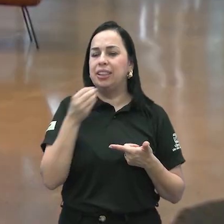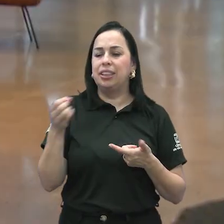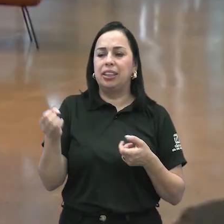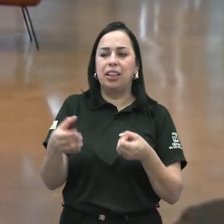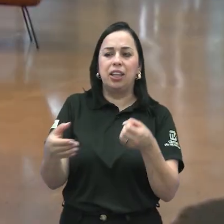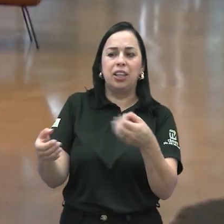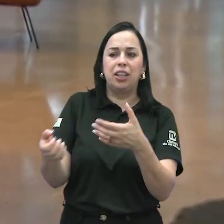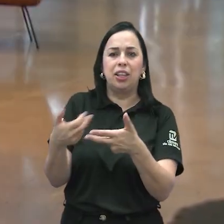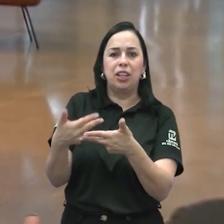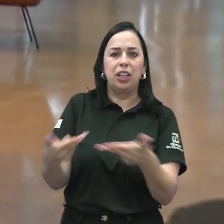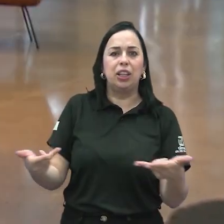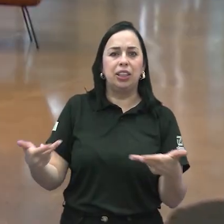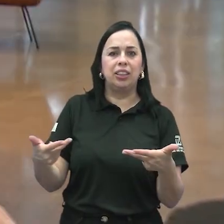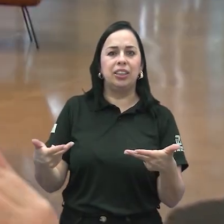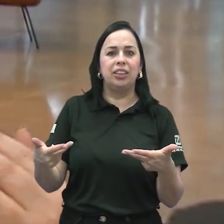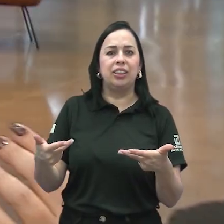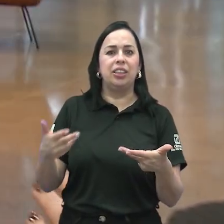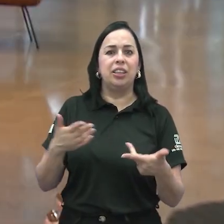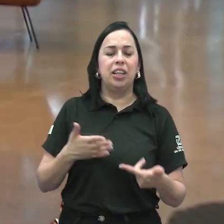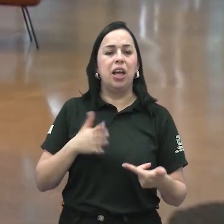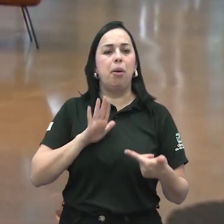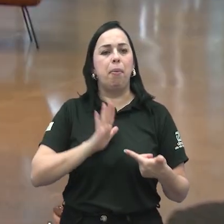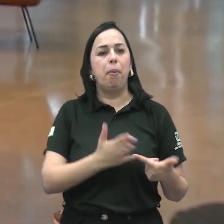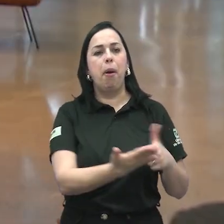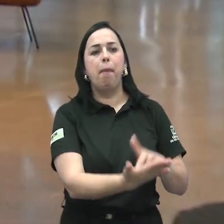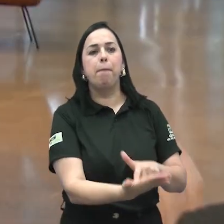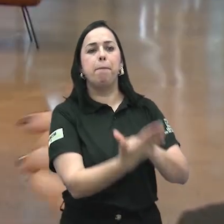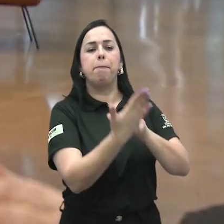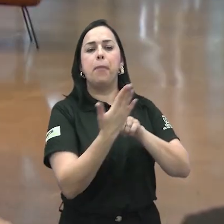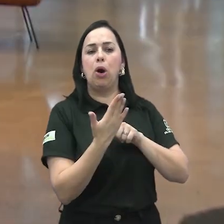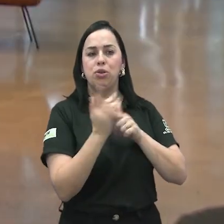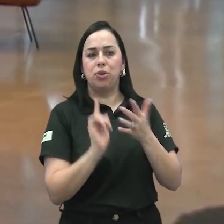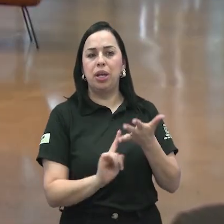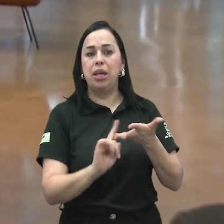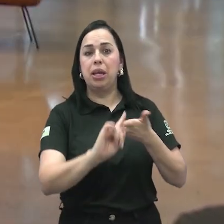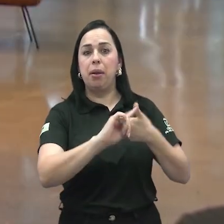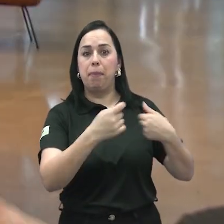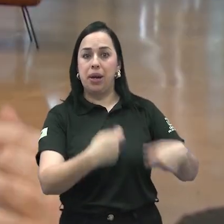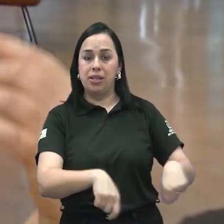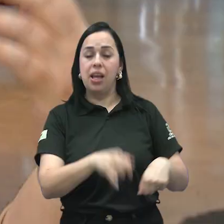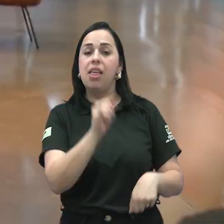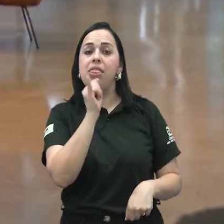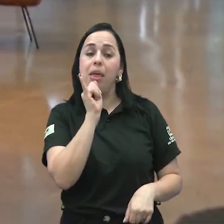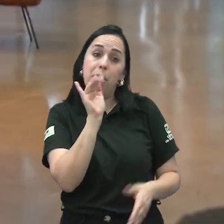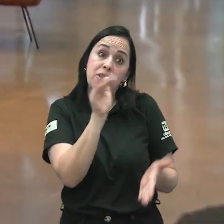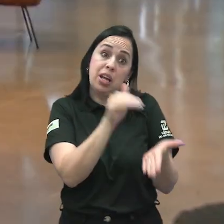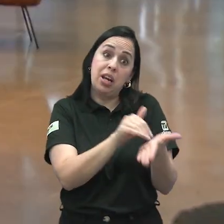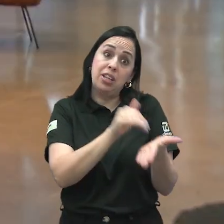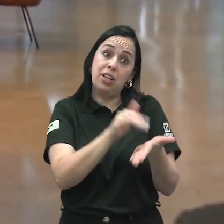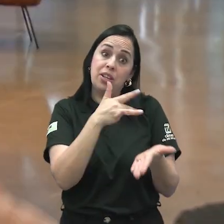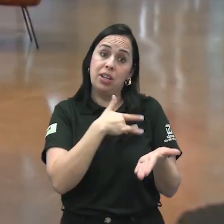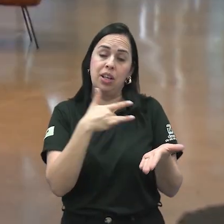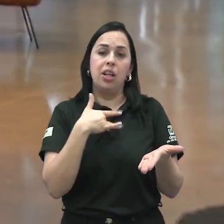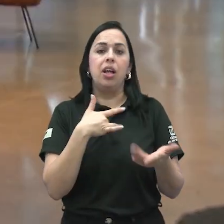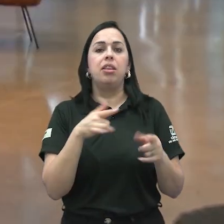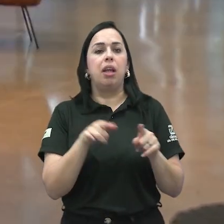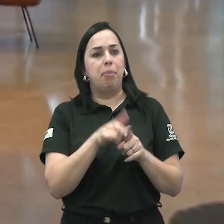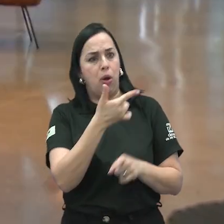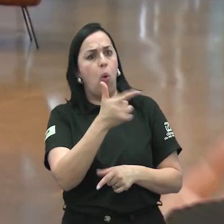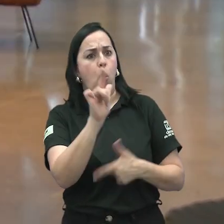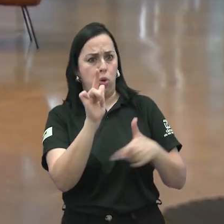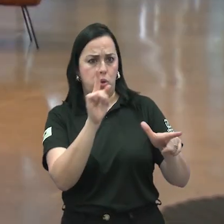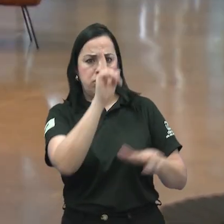de inovação aberta, onde eu trago dores do poder público, por exemplo, de uma Secretaria de Saúde e de